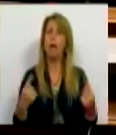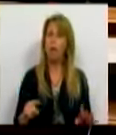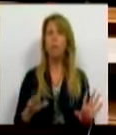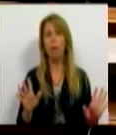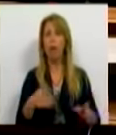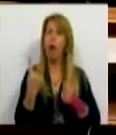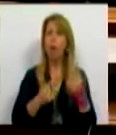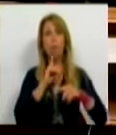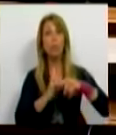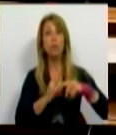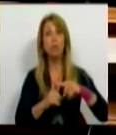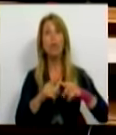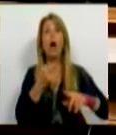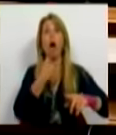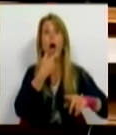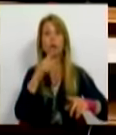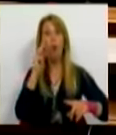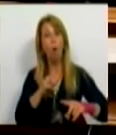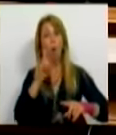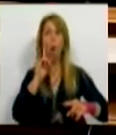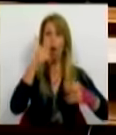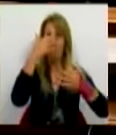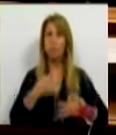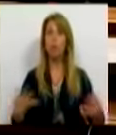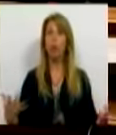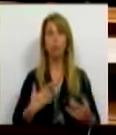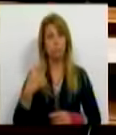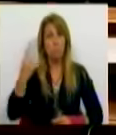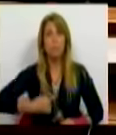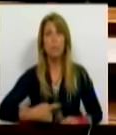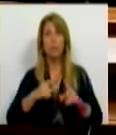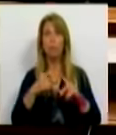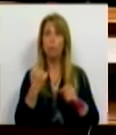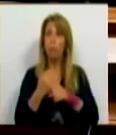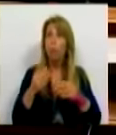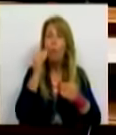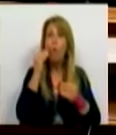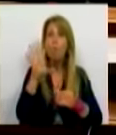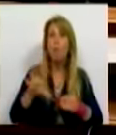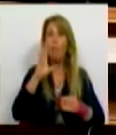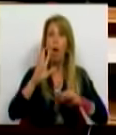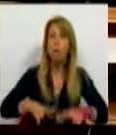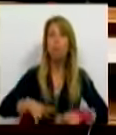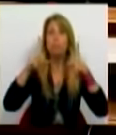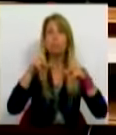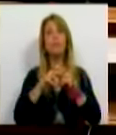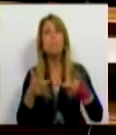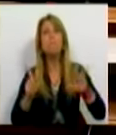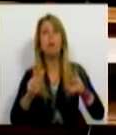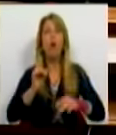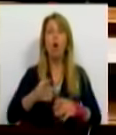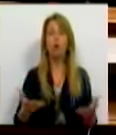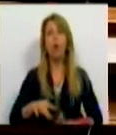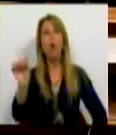seriedade. E isso implica sermos exigentes com a sua construção e metodologia. Por exemplo, seria bom que